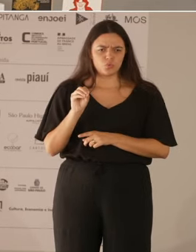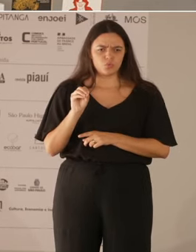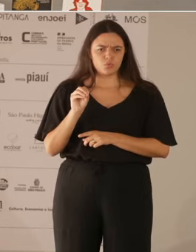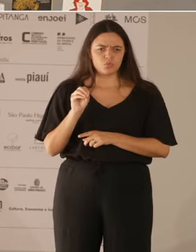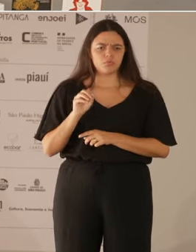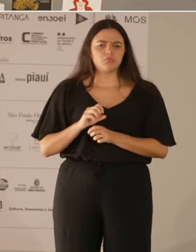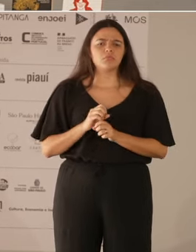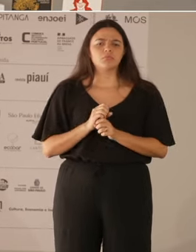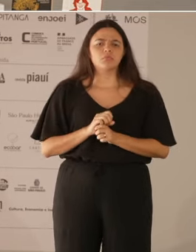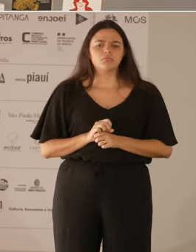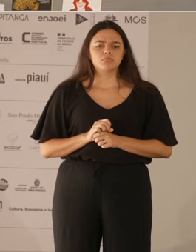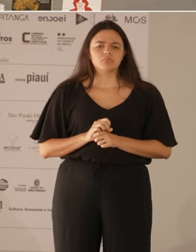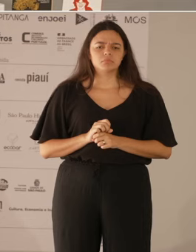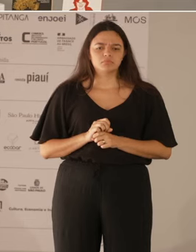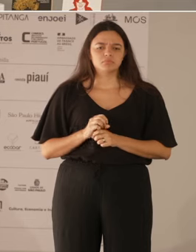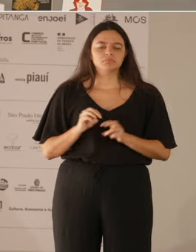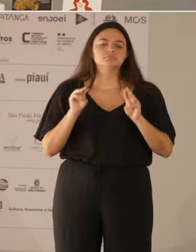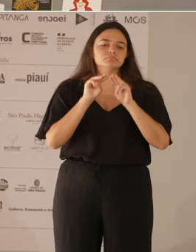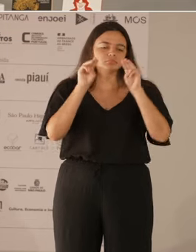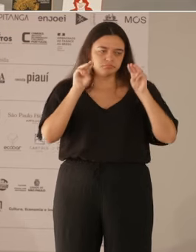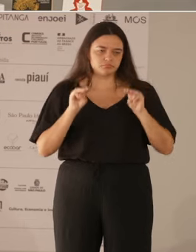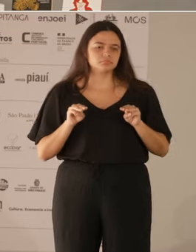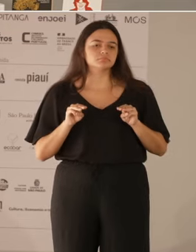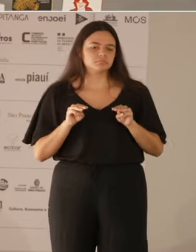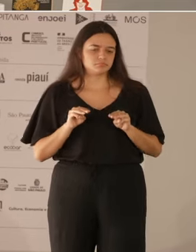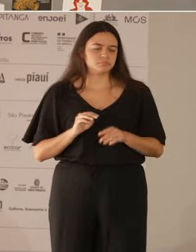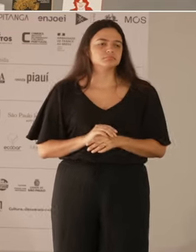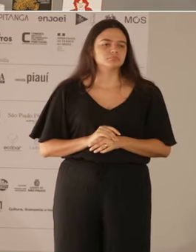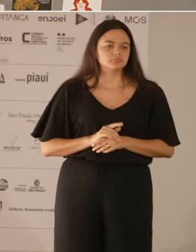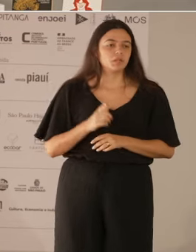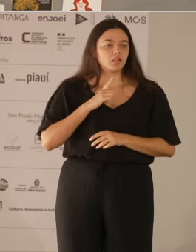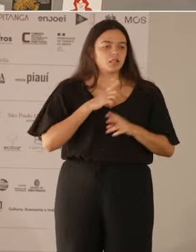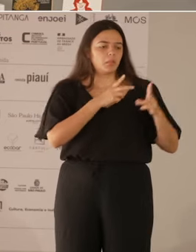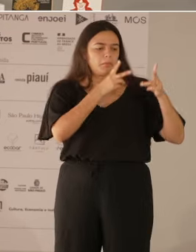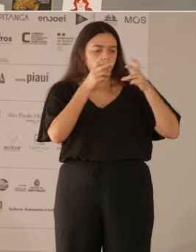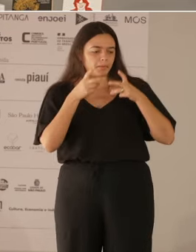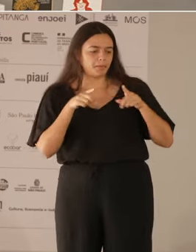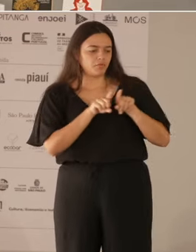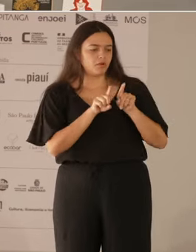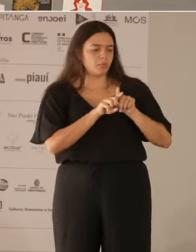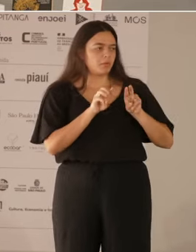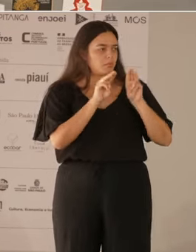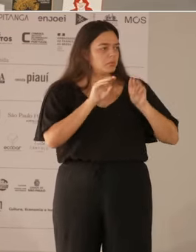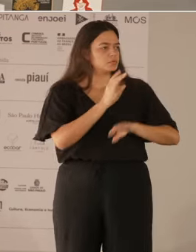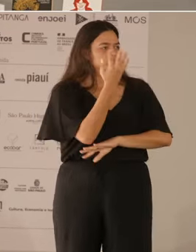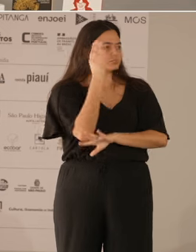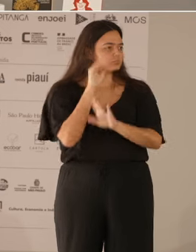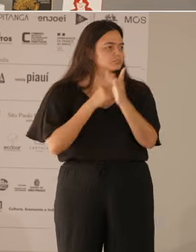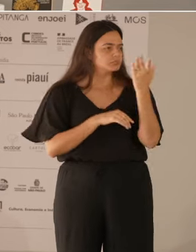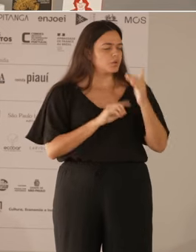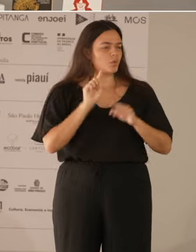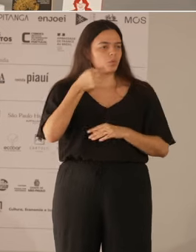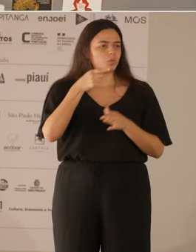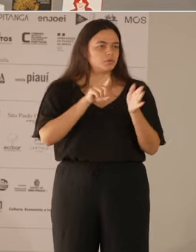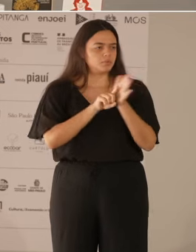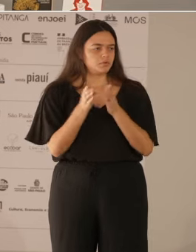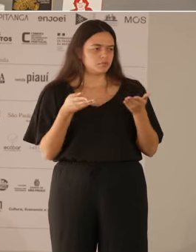arquitetônico fantástico e tem uma exposição maravilhosa que tem essa perspectiva profunda de história da natureza. Vou passar para outra pergunta, tudo bem?